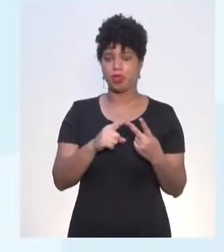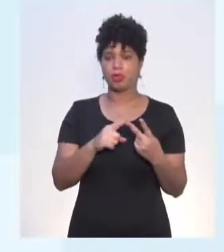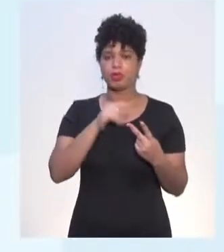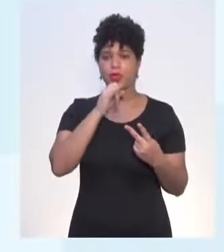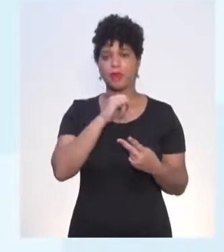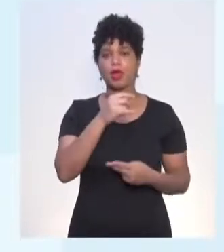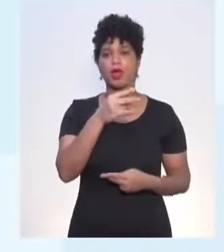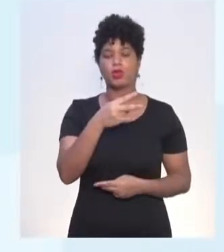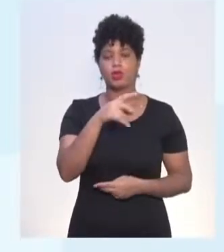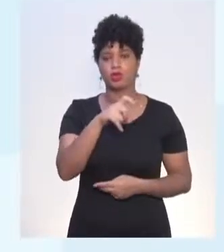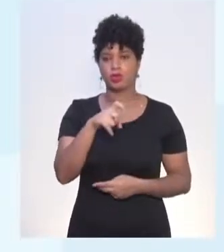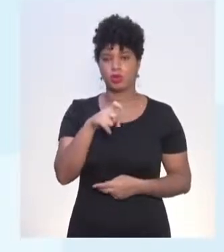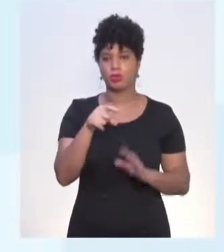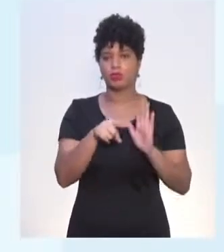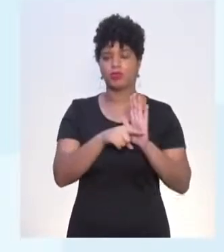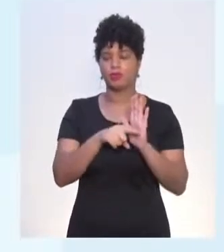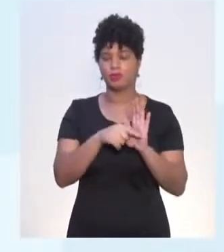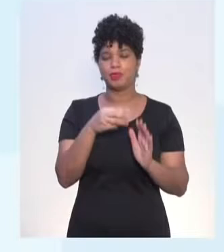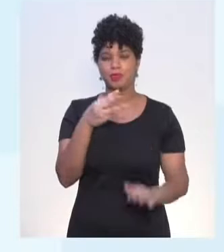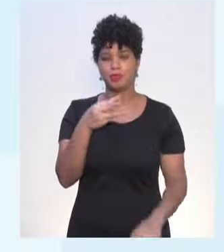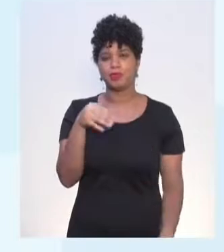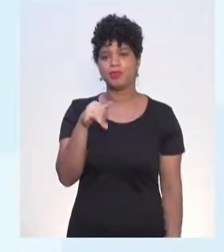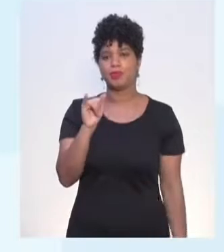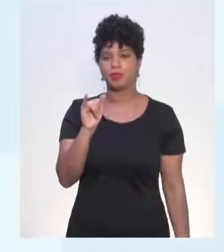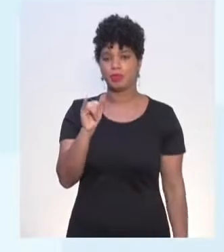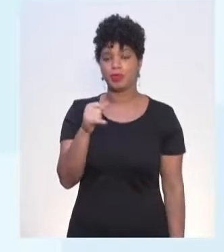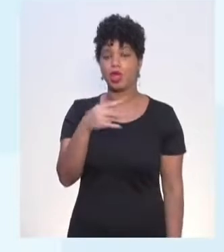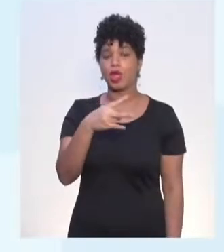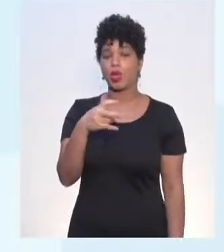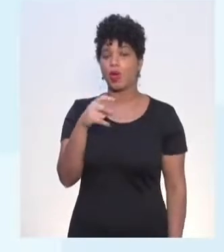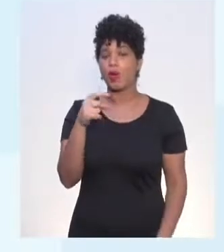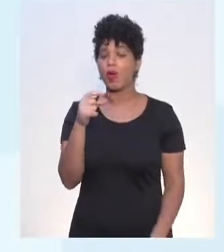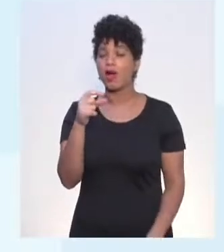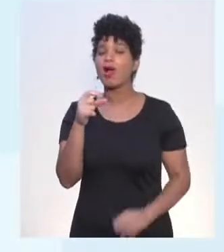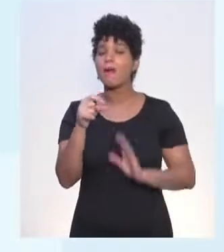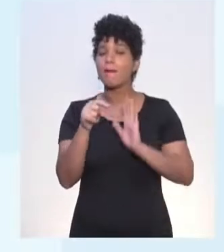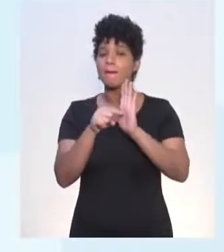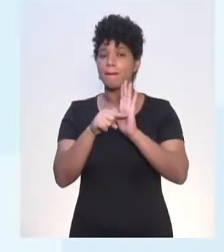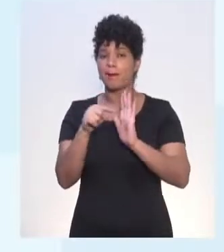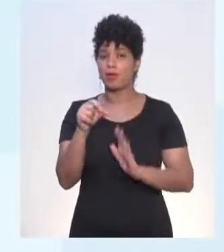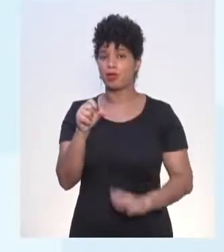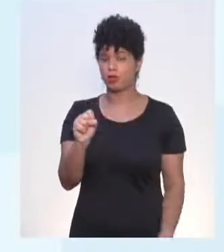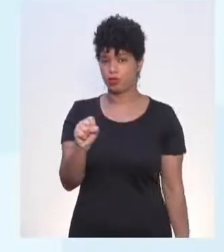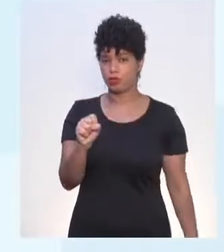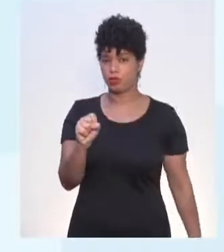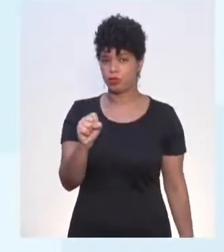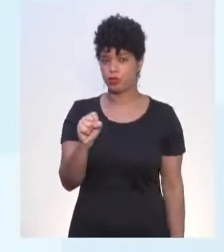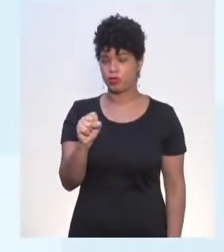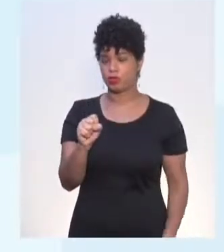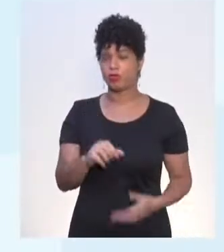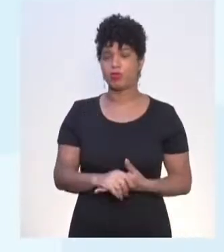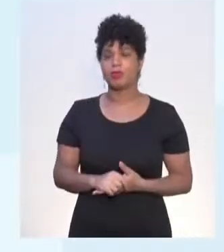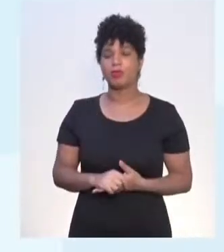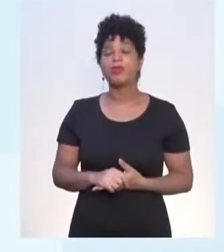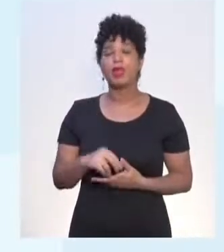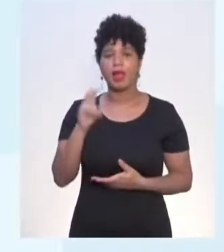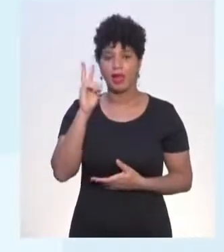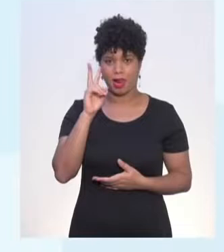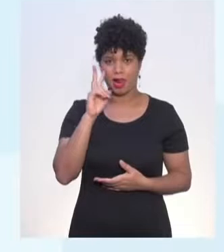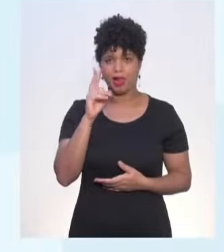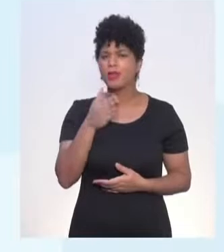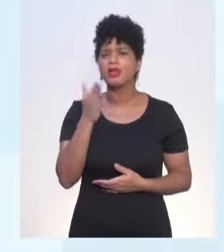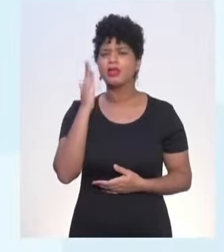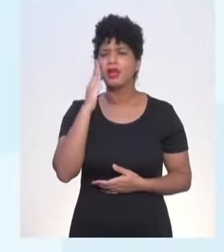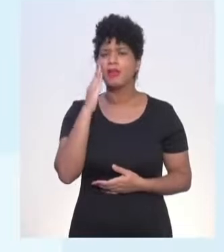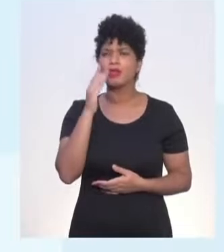é 2x menos 3y igual a 8 negativo. A pergunta é, lembra que nós queremos saber o